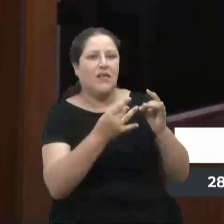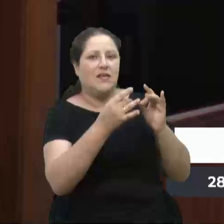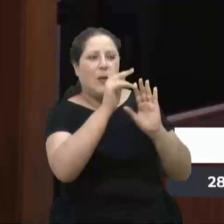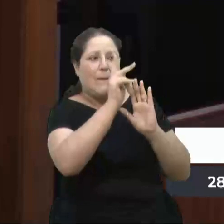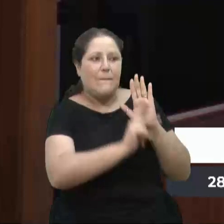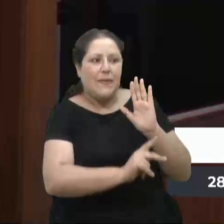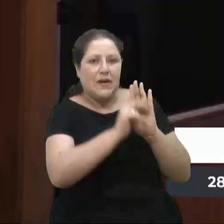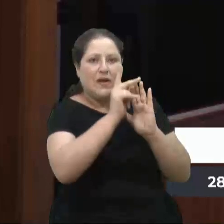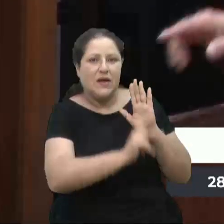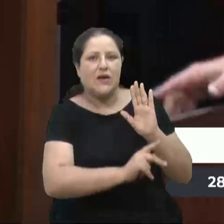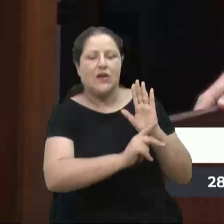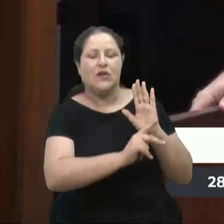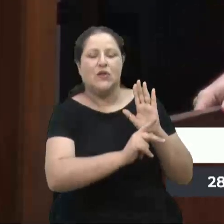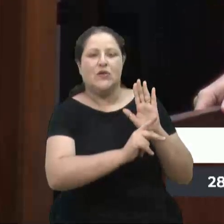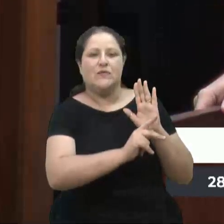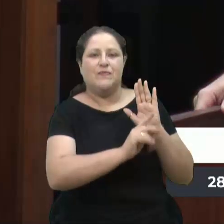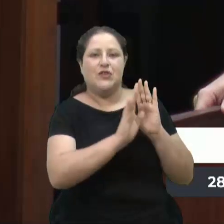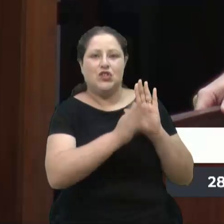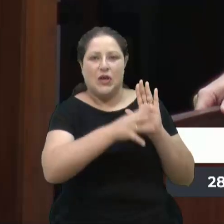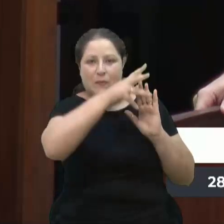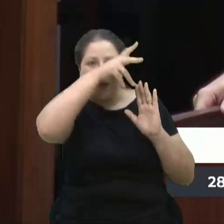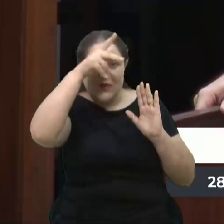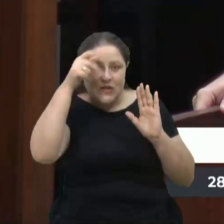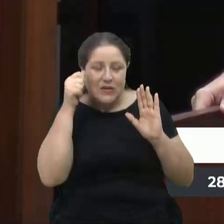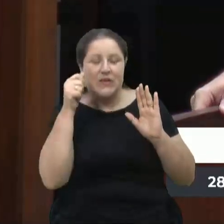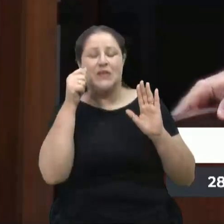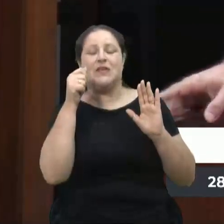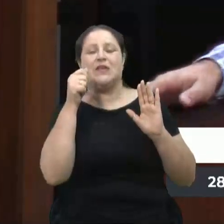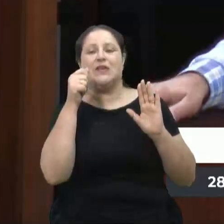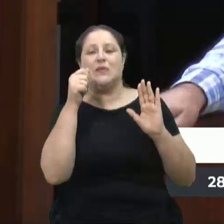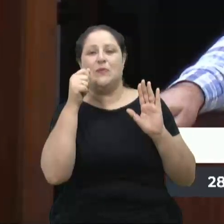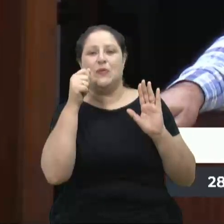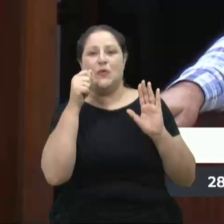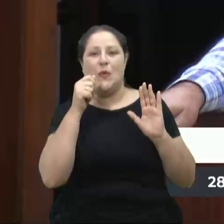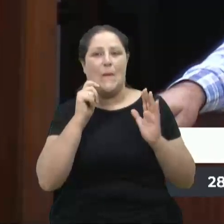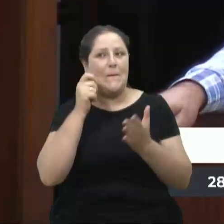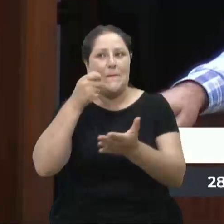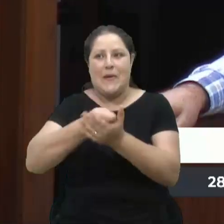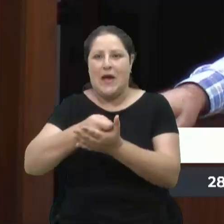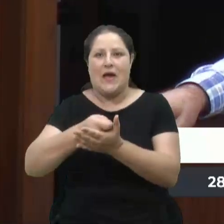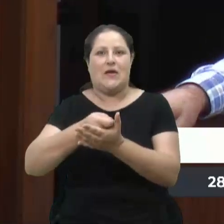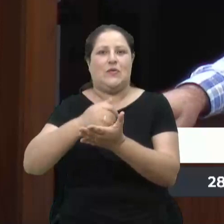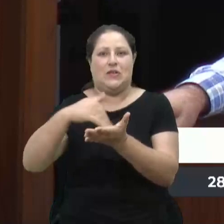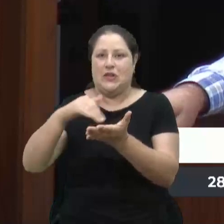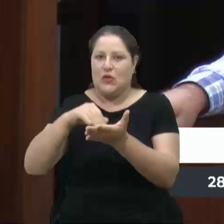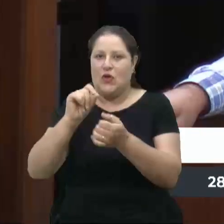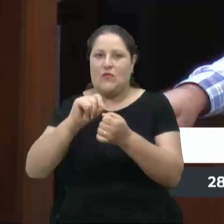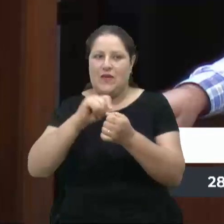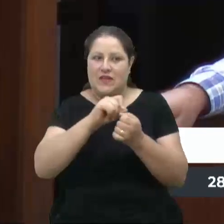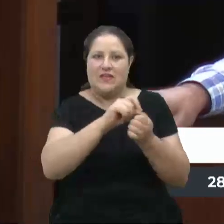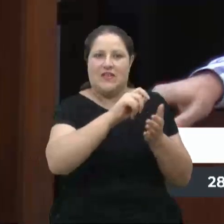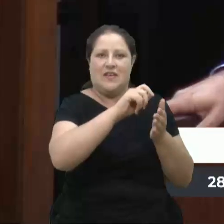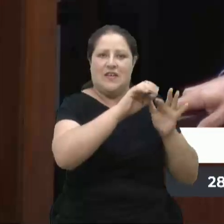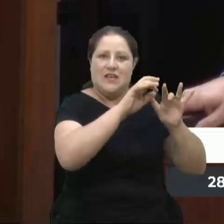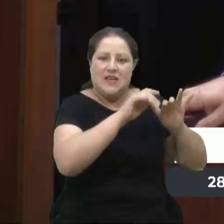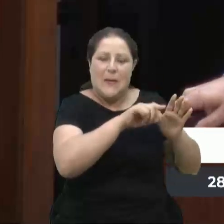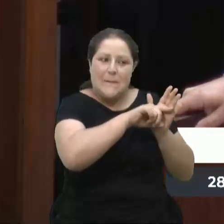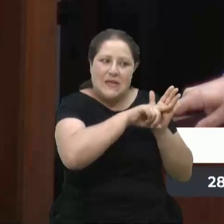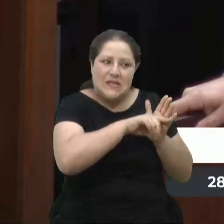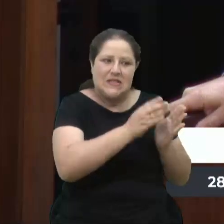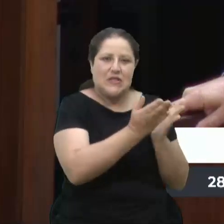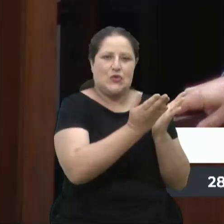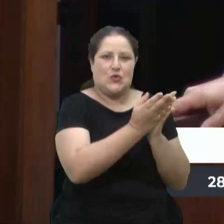município despendeu vultuosos recursos. Ainda, no que o modelo